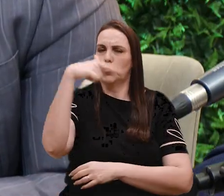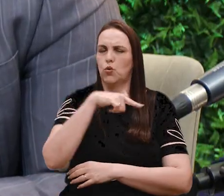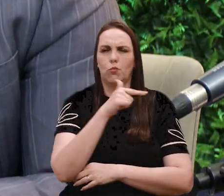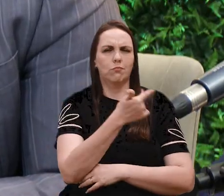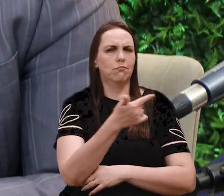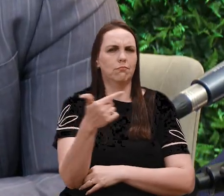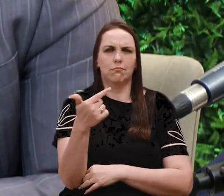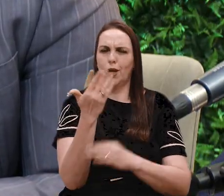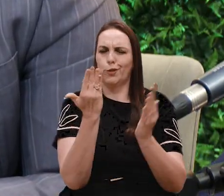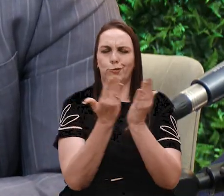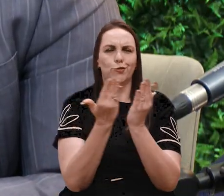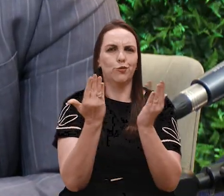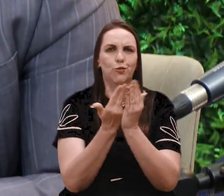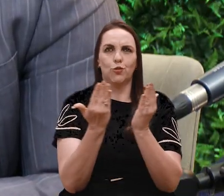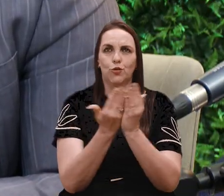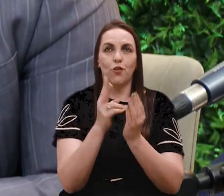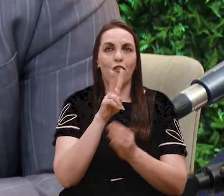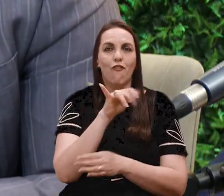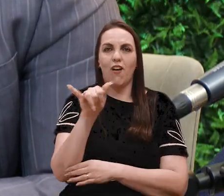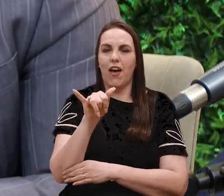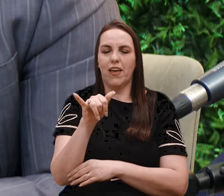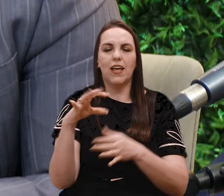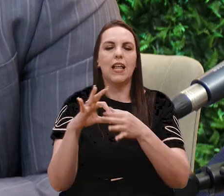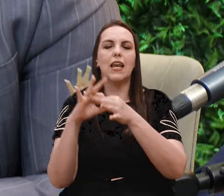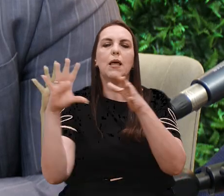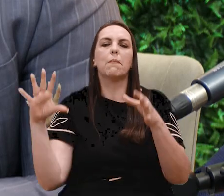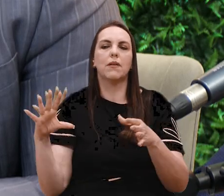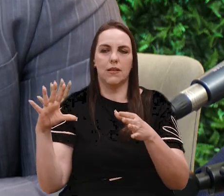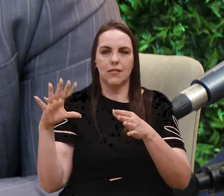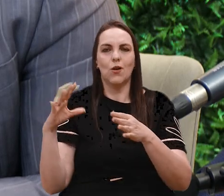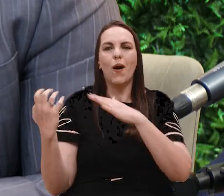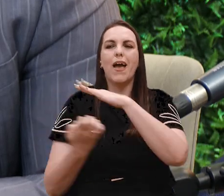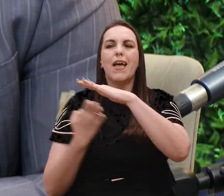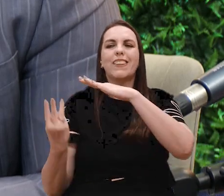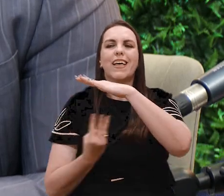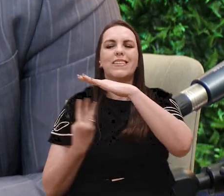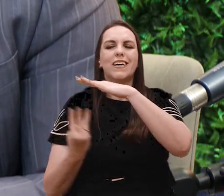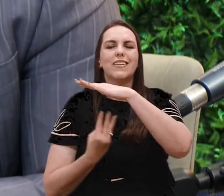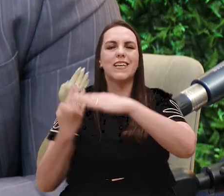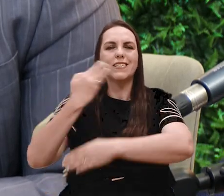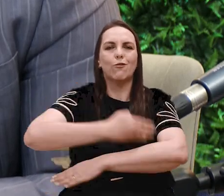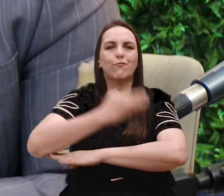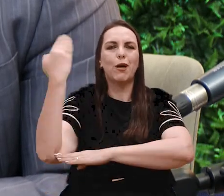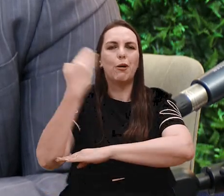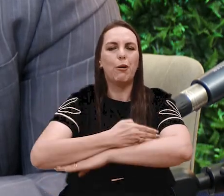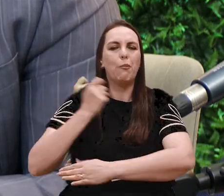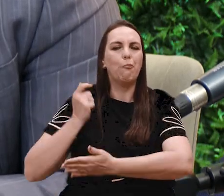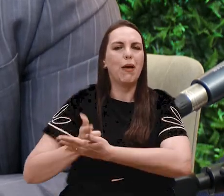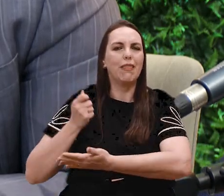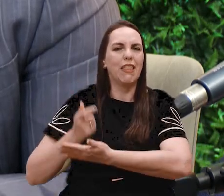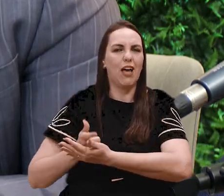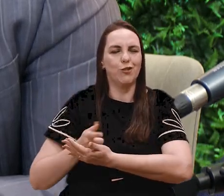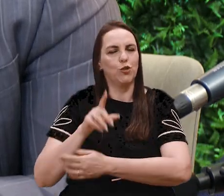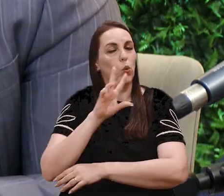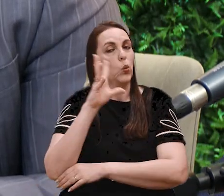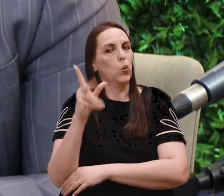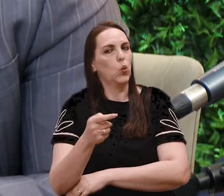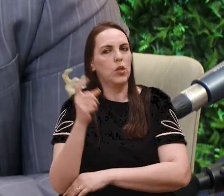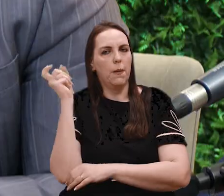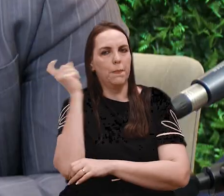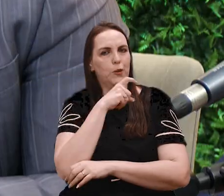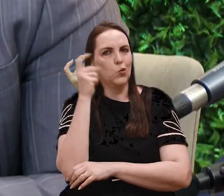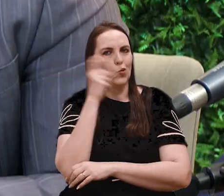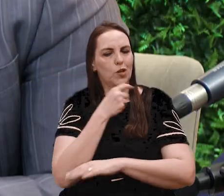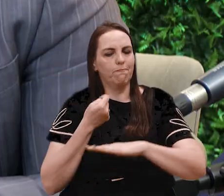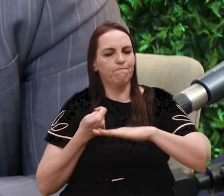estudo sobre questão de concessões e, consequentemente, pedágios. Então, tudo que tem saído sobre isso é fake